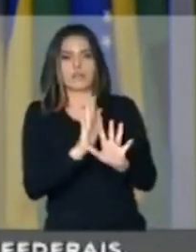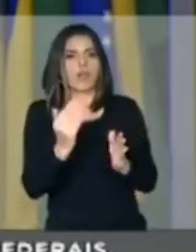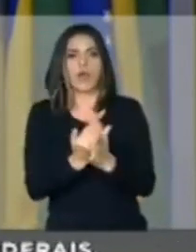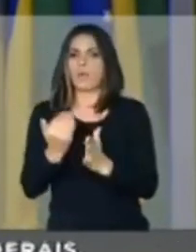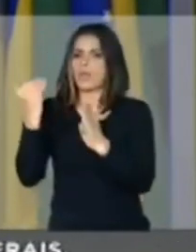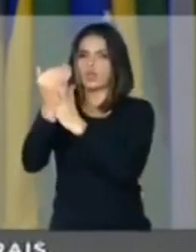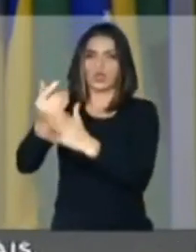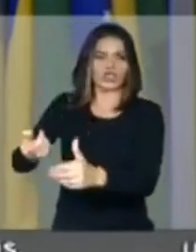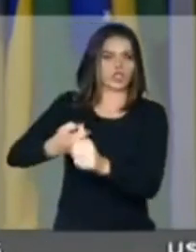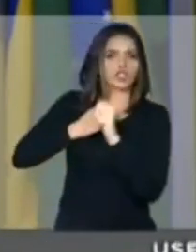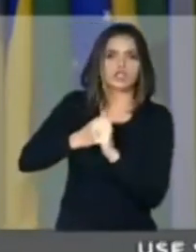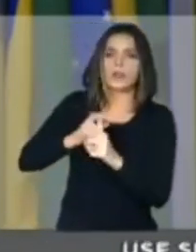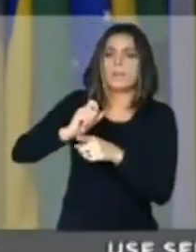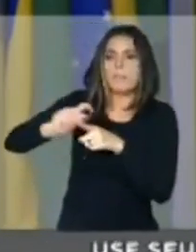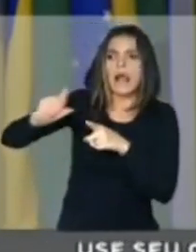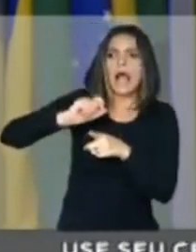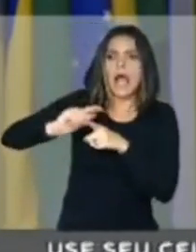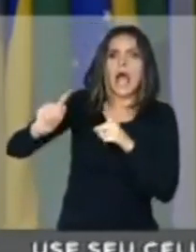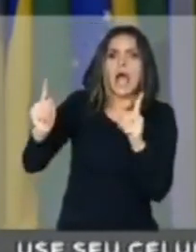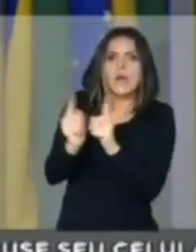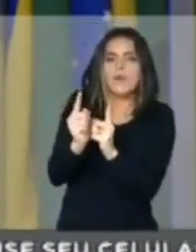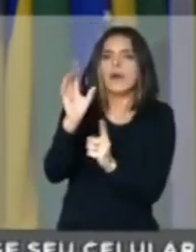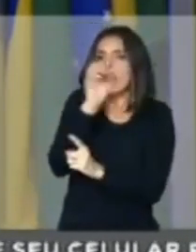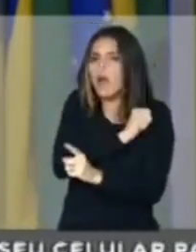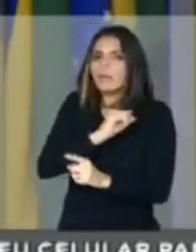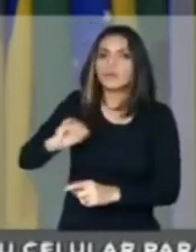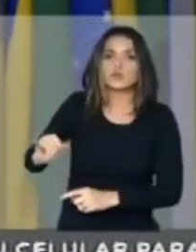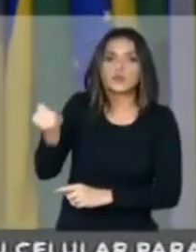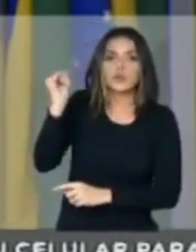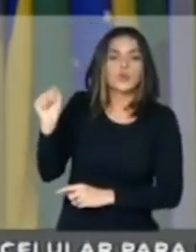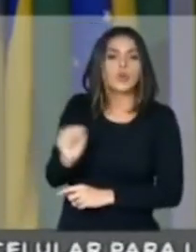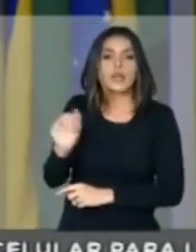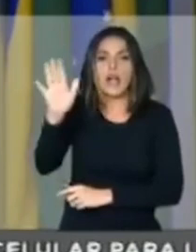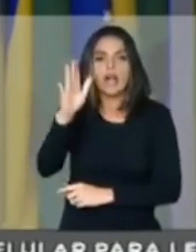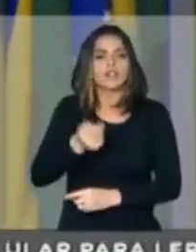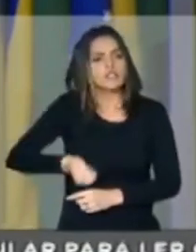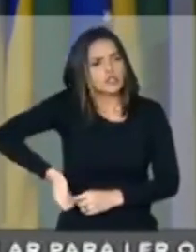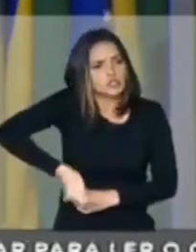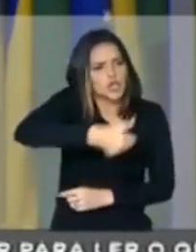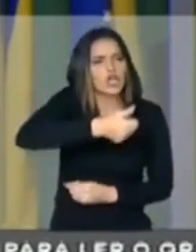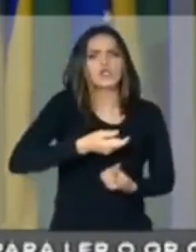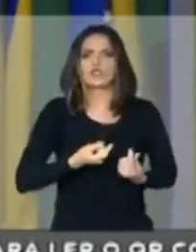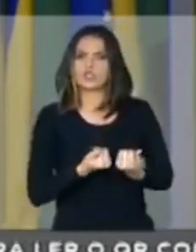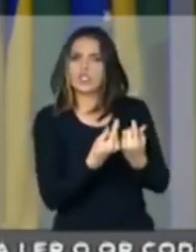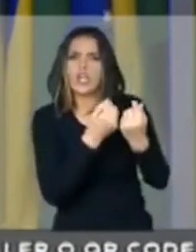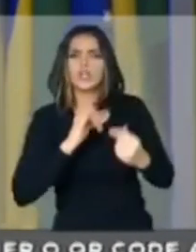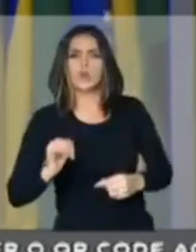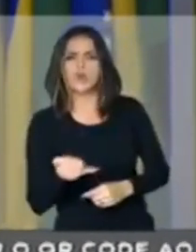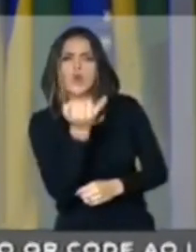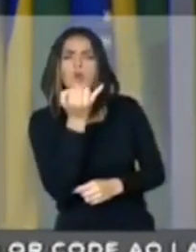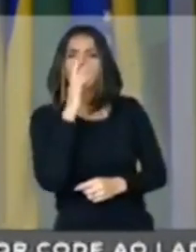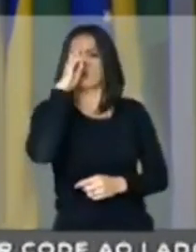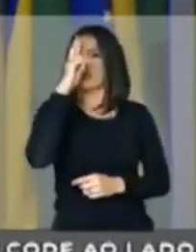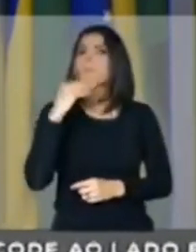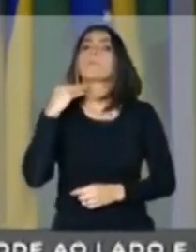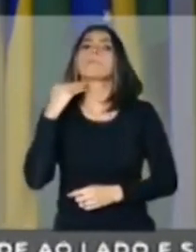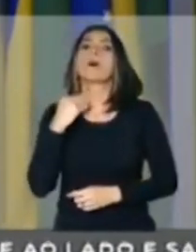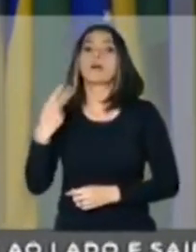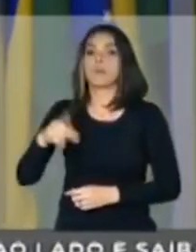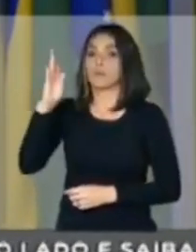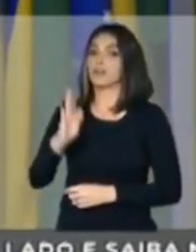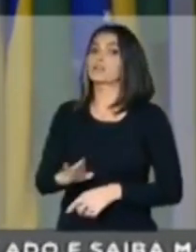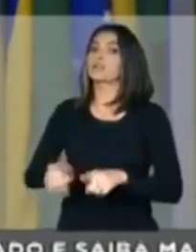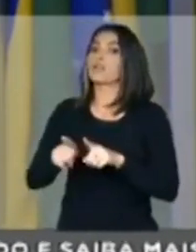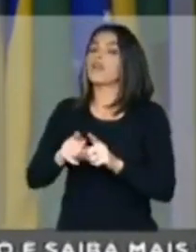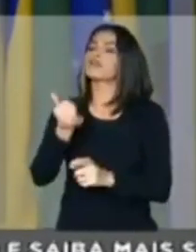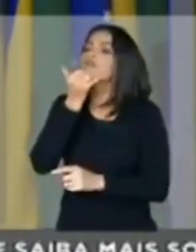e juros mais caros, dando mais dinheiro e mais lucro do que nunca para os banqueiros brasileiros. Concederam mais